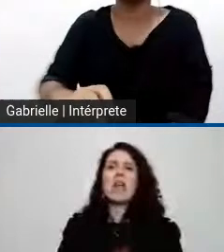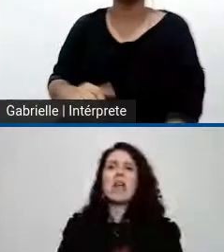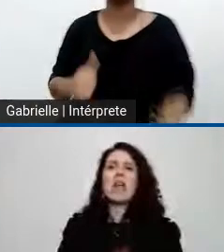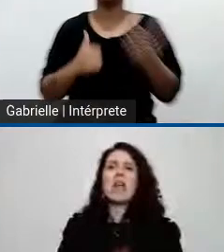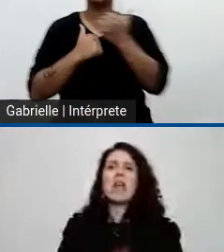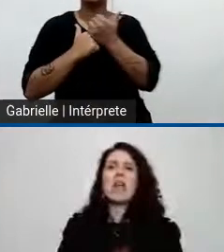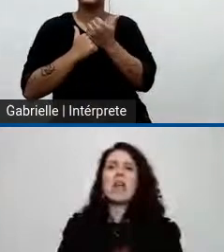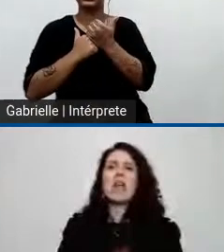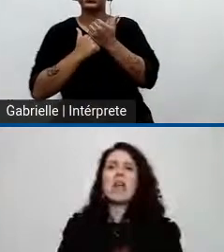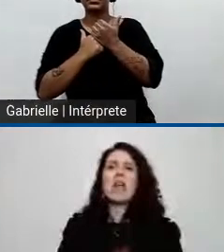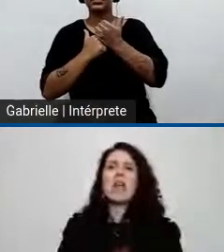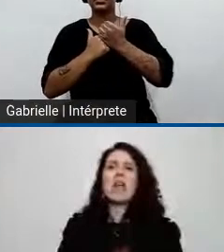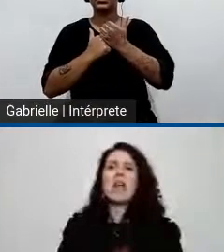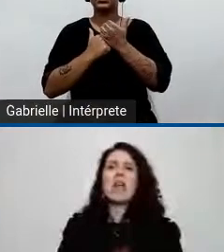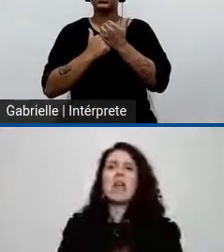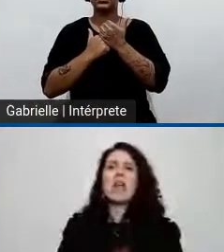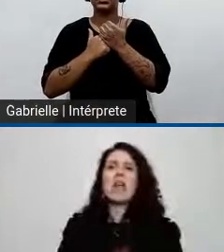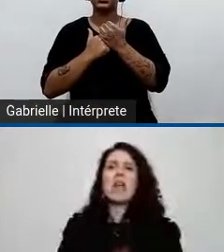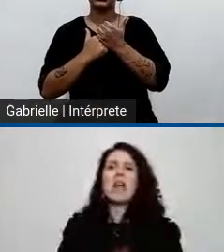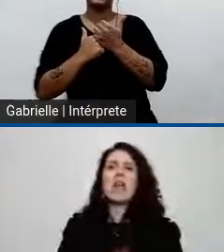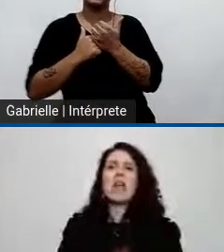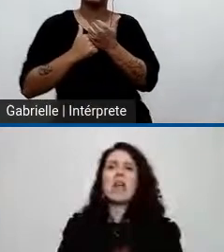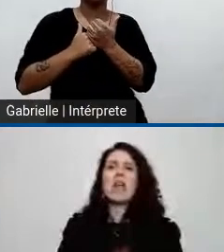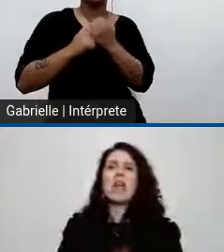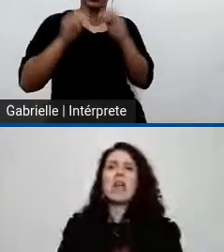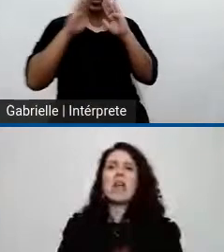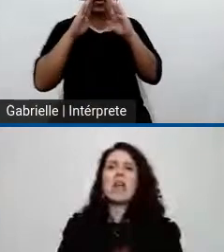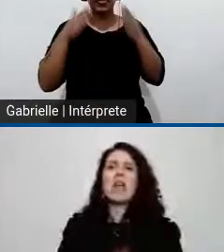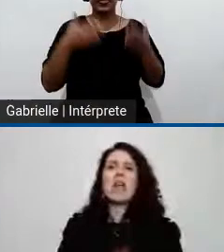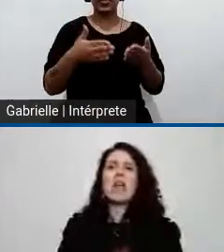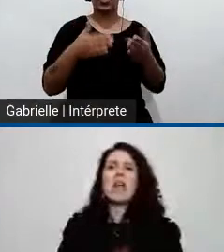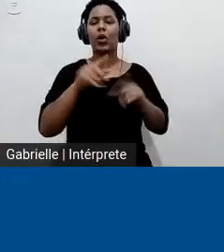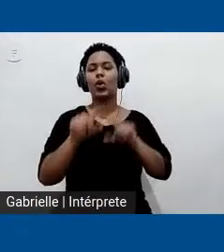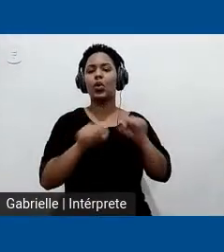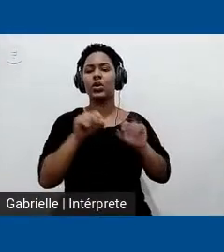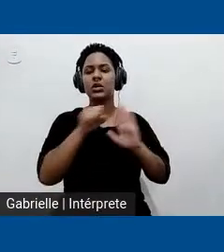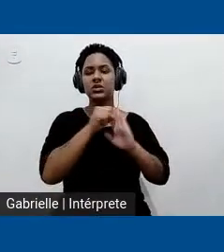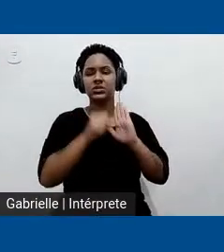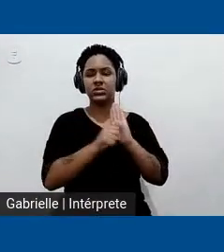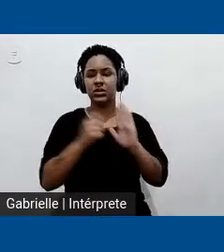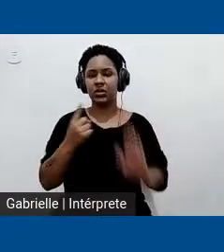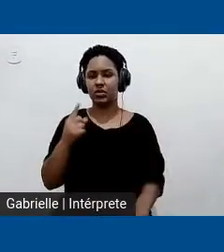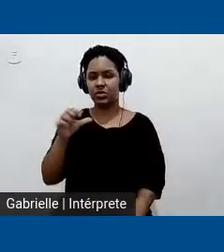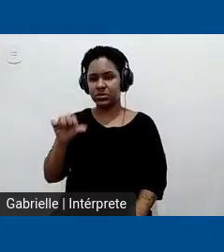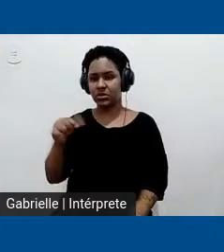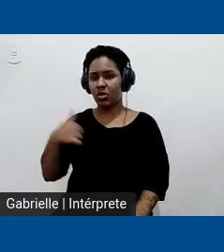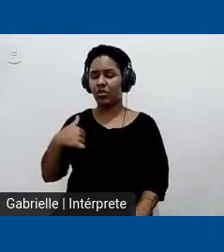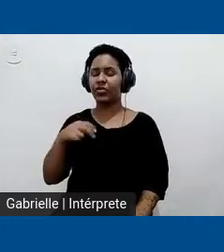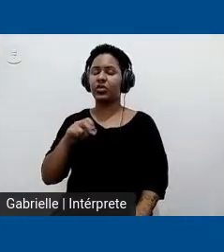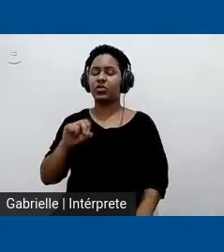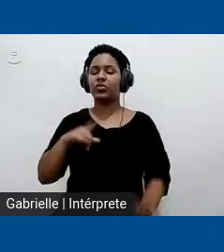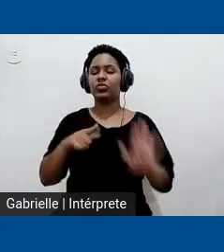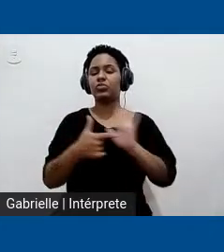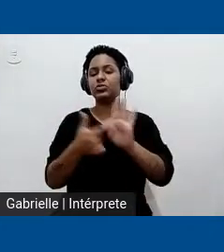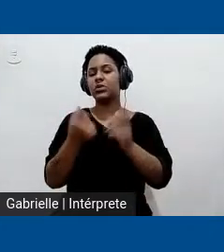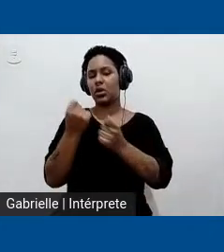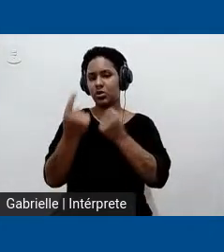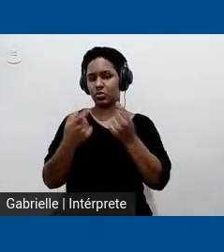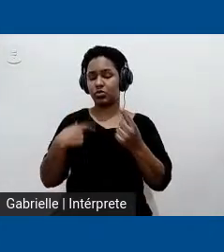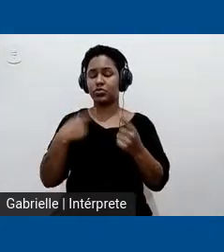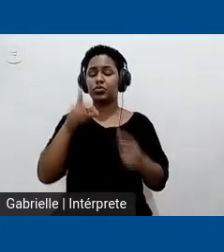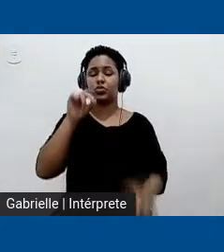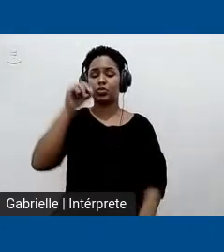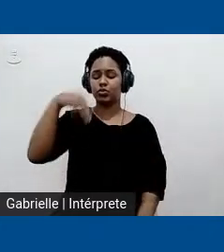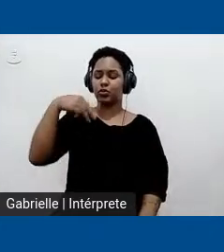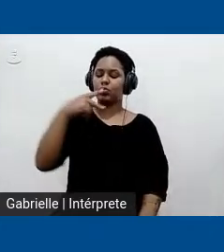com foco especialmente no século XIX. Dentre eles, eu vou destacar alguns: Dom Pedro II e a Fotografia